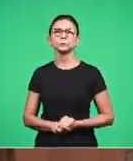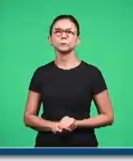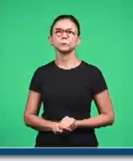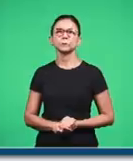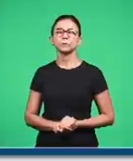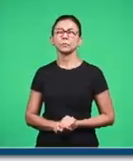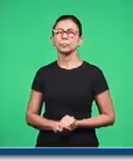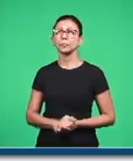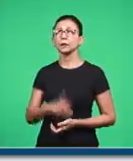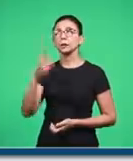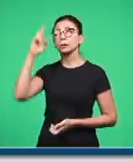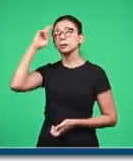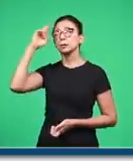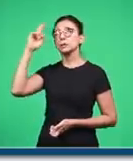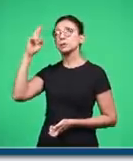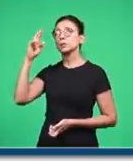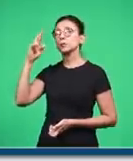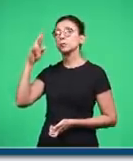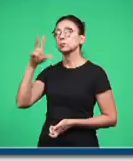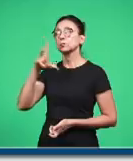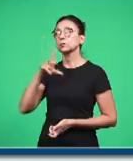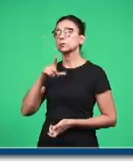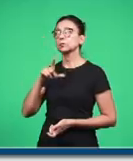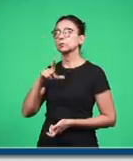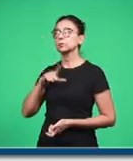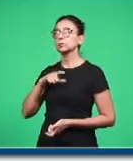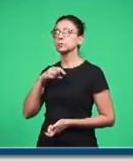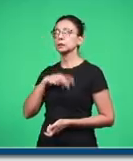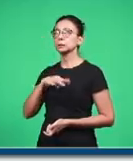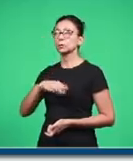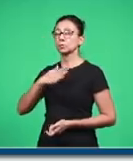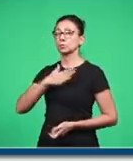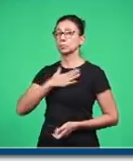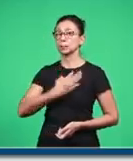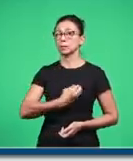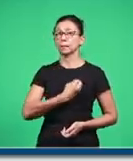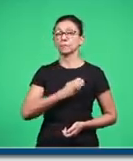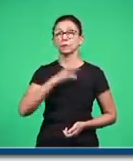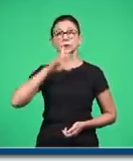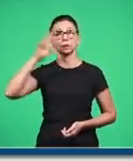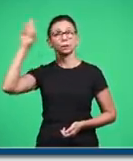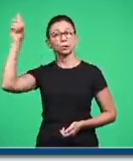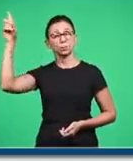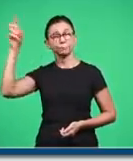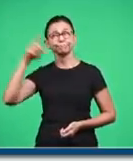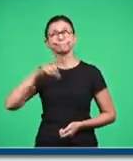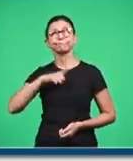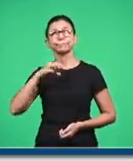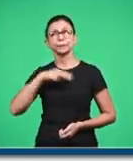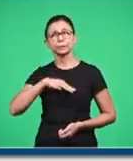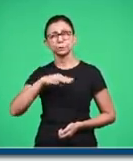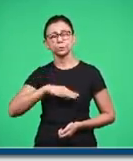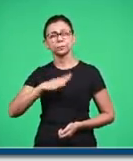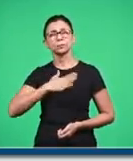tem misericórdia de mim, ó Deus, tem misericórdia